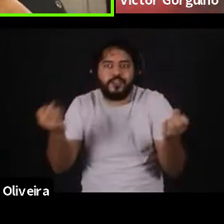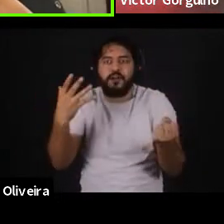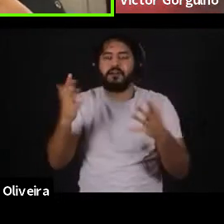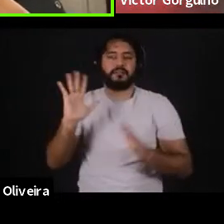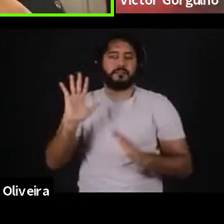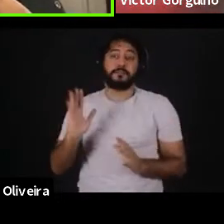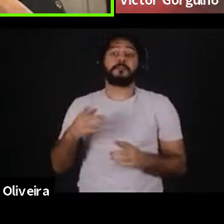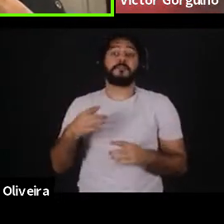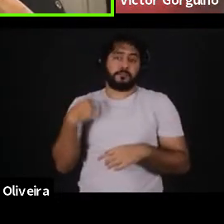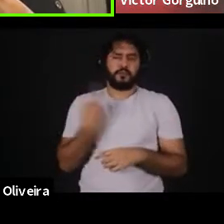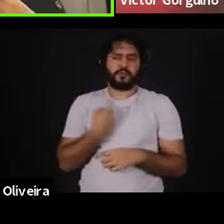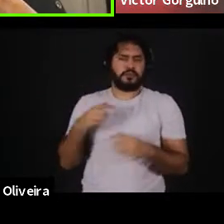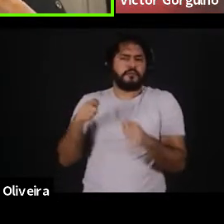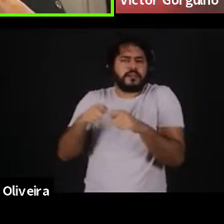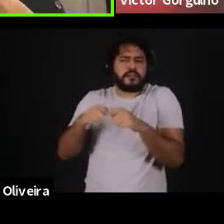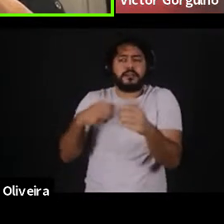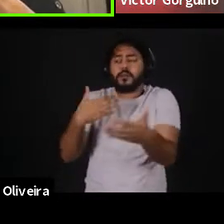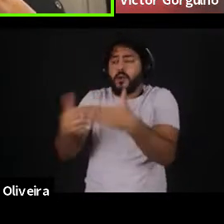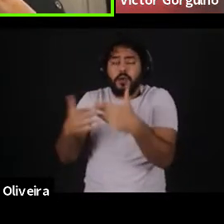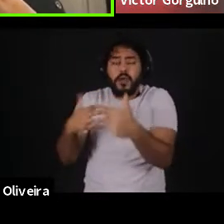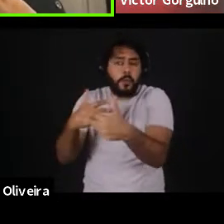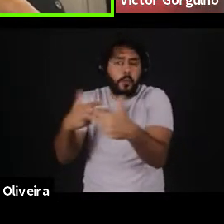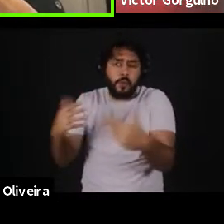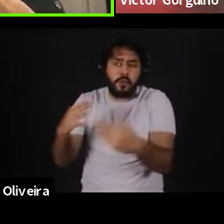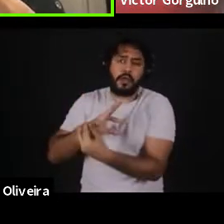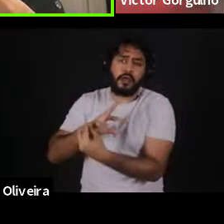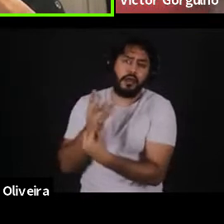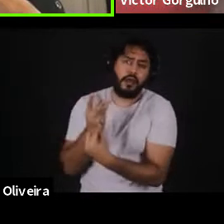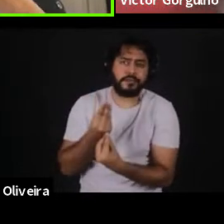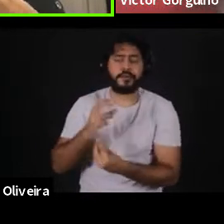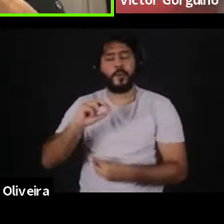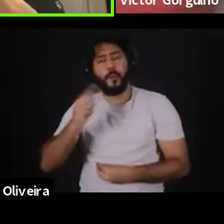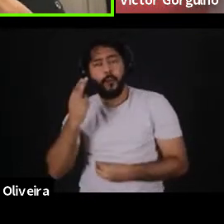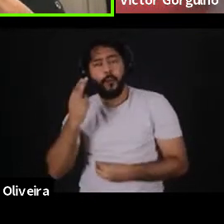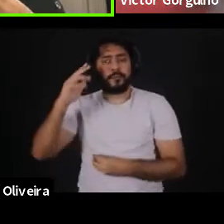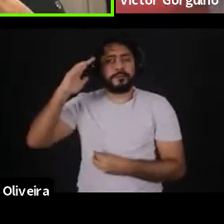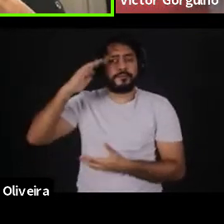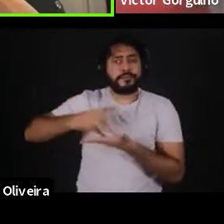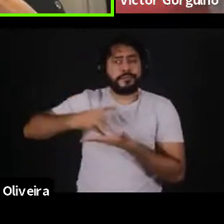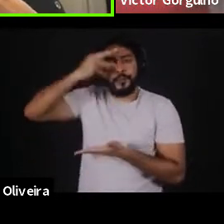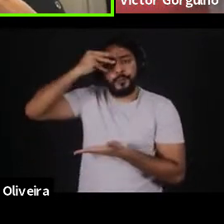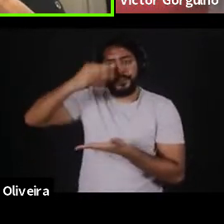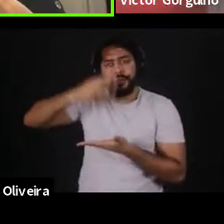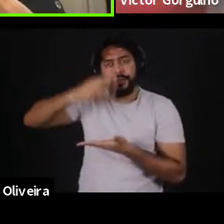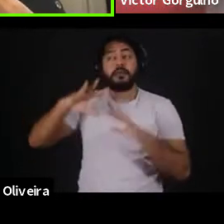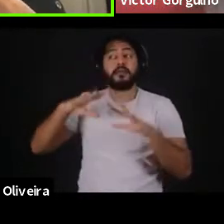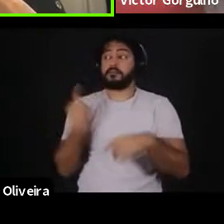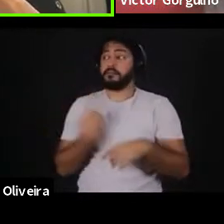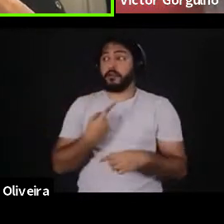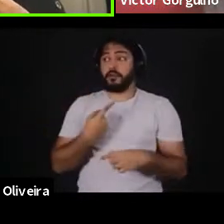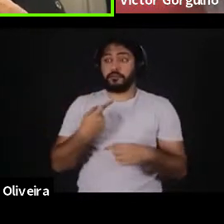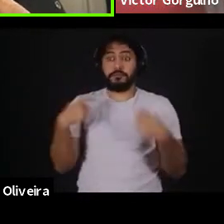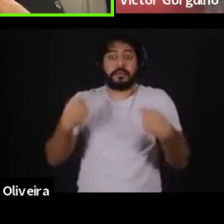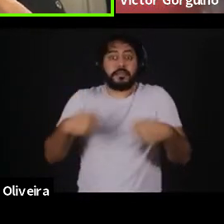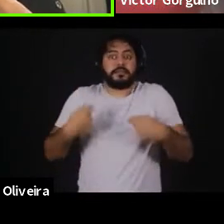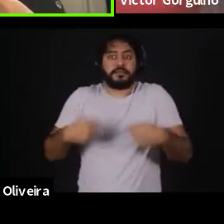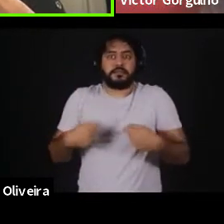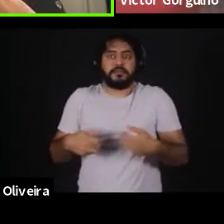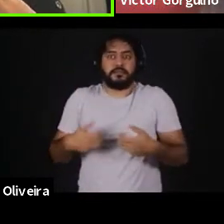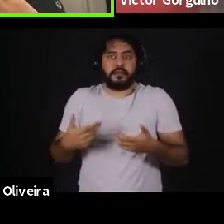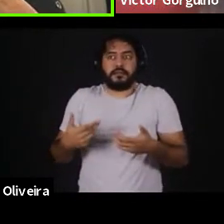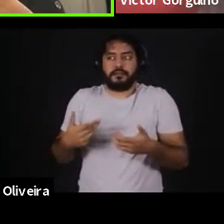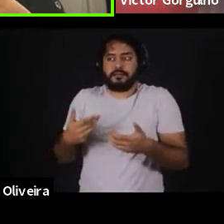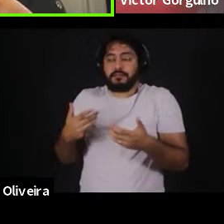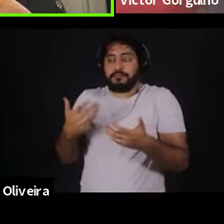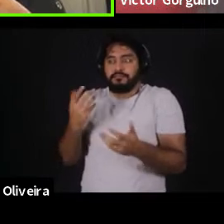fazendo o que quer que seja, se a gente está fazendo arte, ou fazendo teoria, ou dando uma aula, não sei, a gente está sempre procurando esse absolutamente inesperado, porque se a